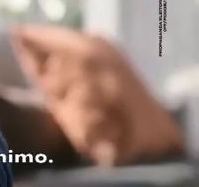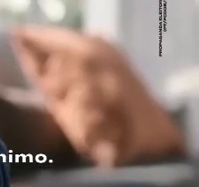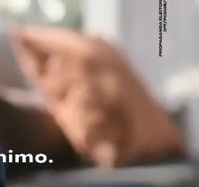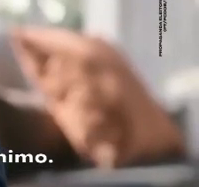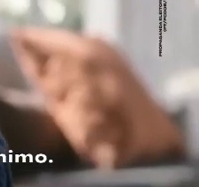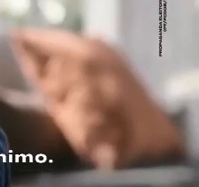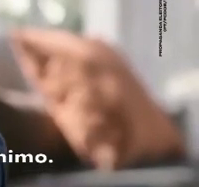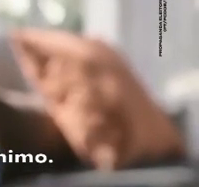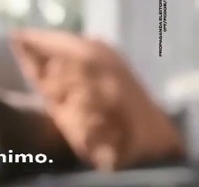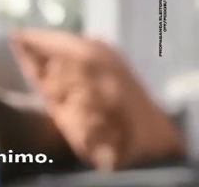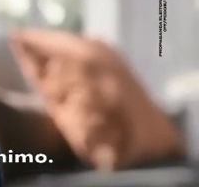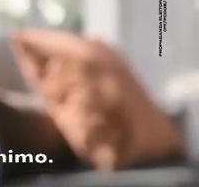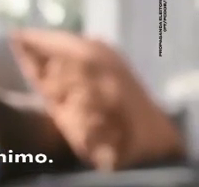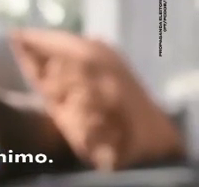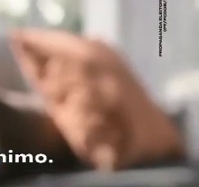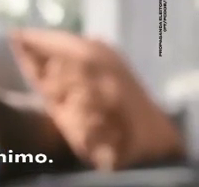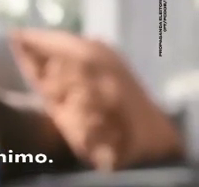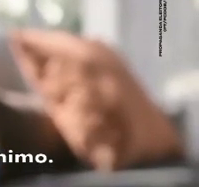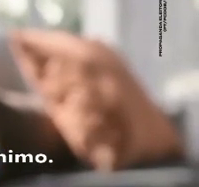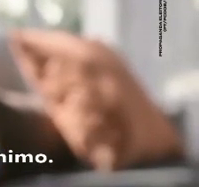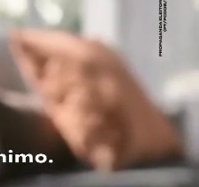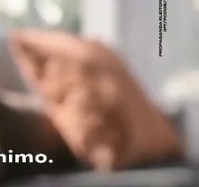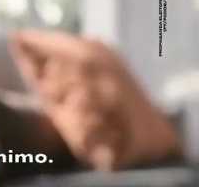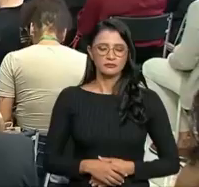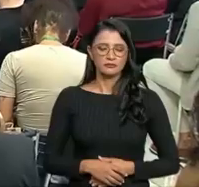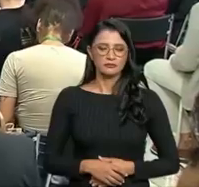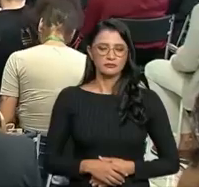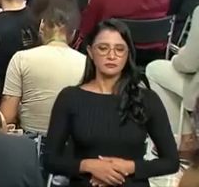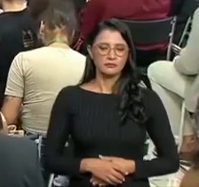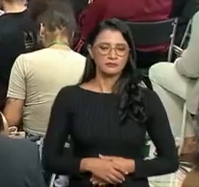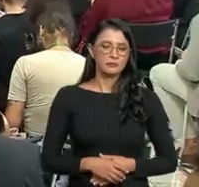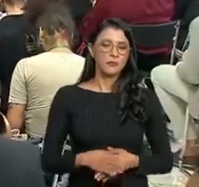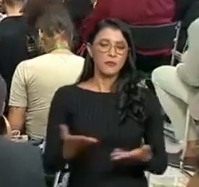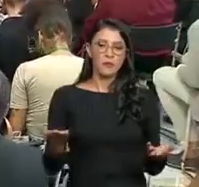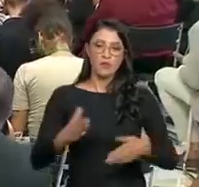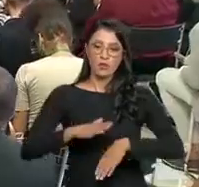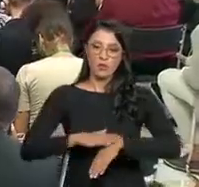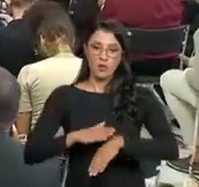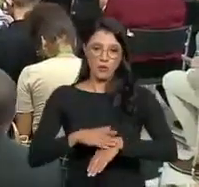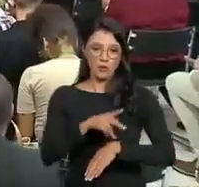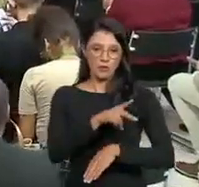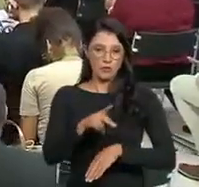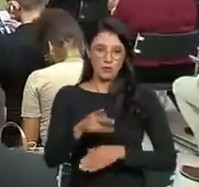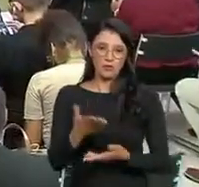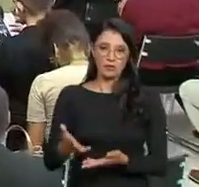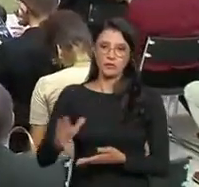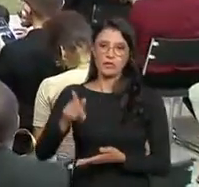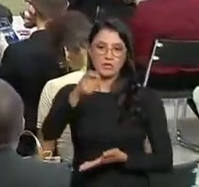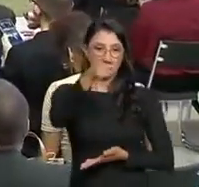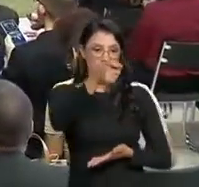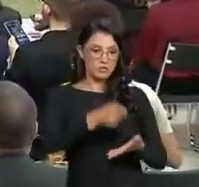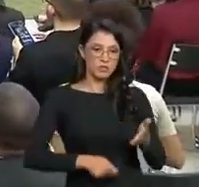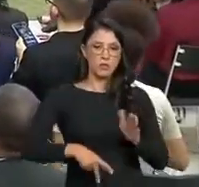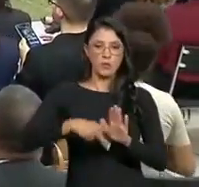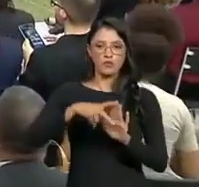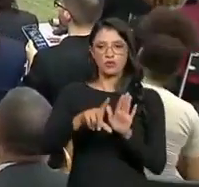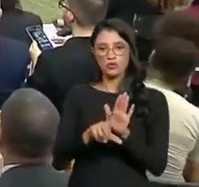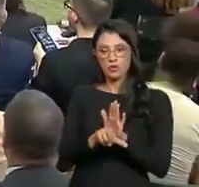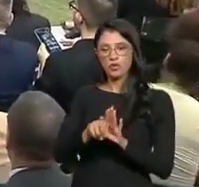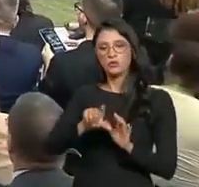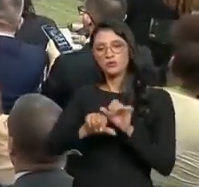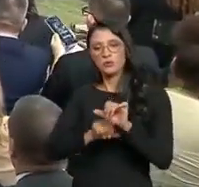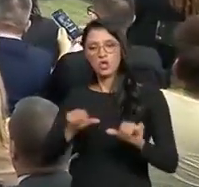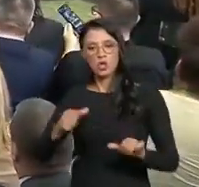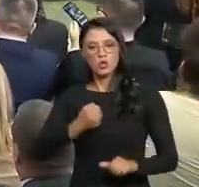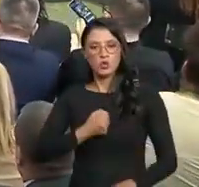nós vamos continuar aumentando o salário mínimo. Neste momento, o presidente da República sanciona o projeto de lei de conversão